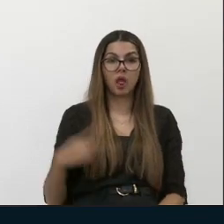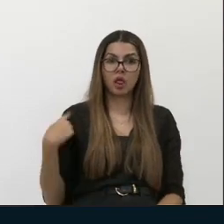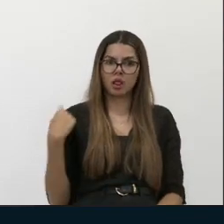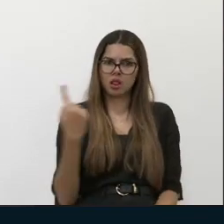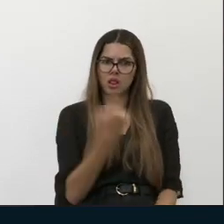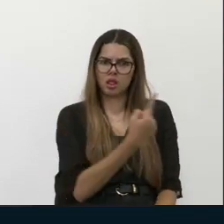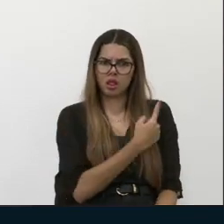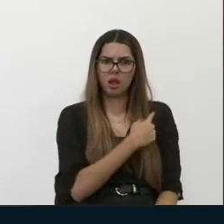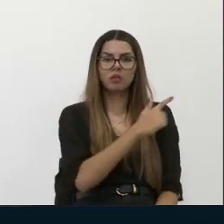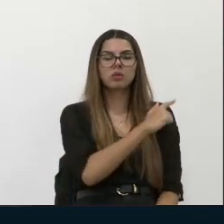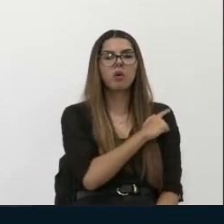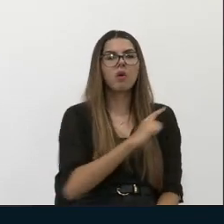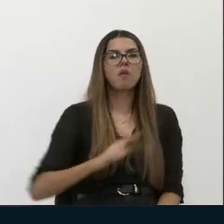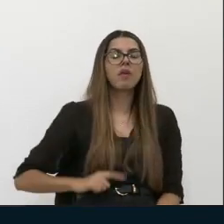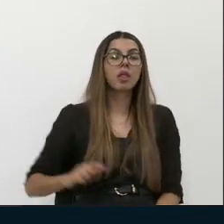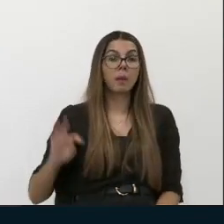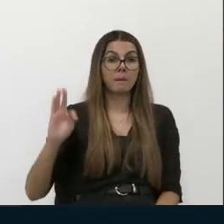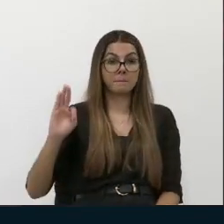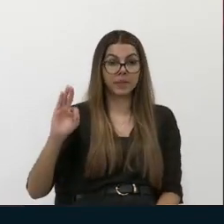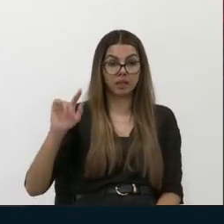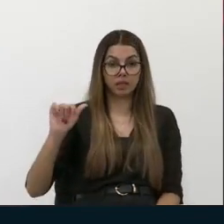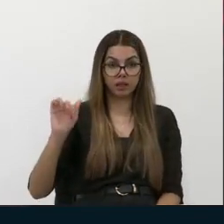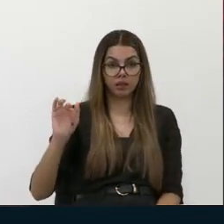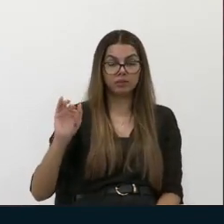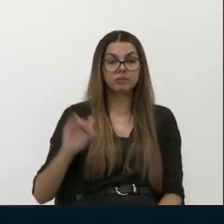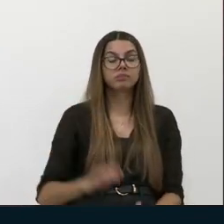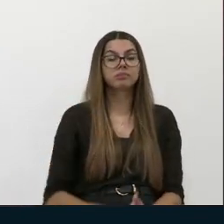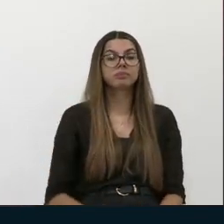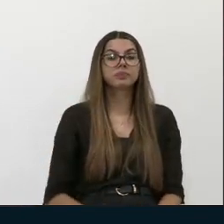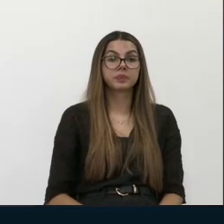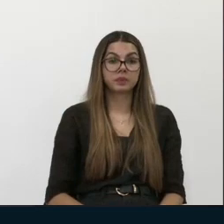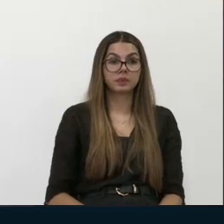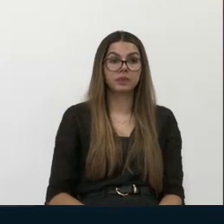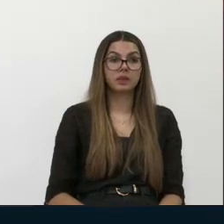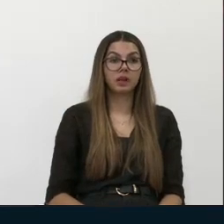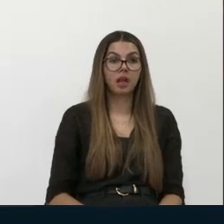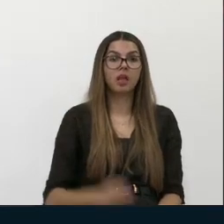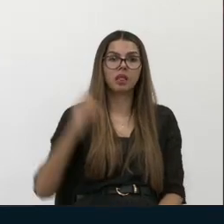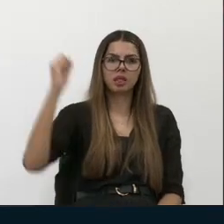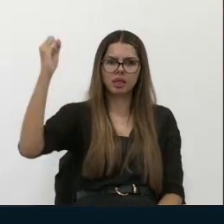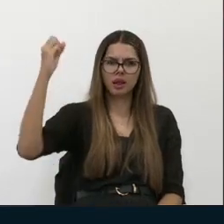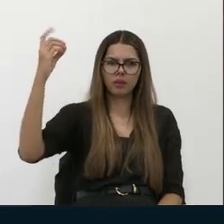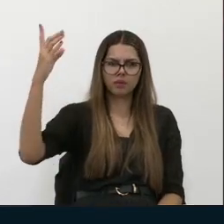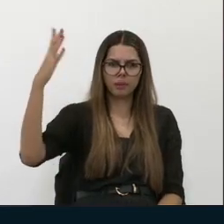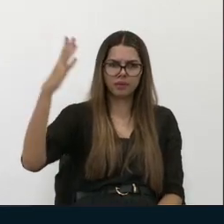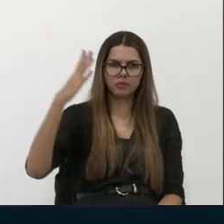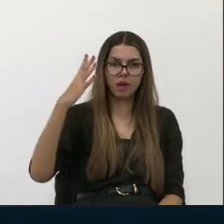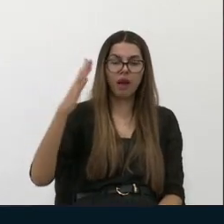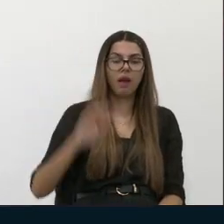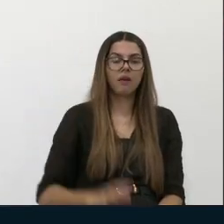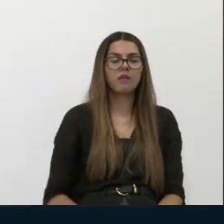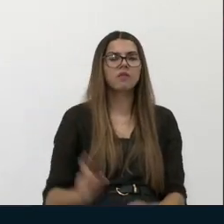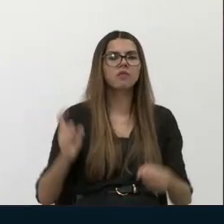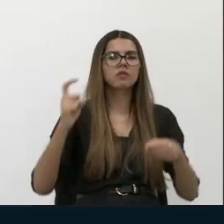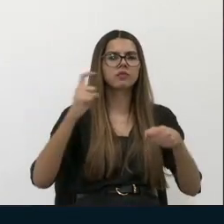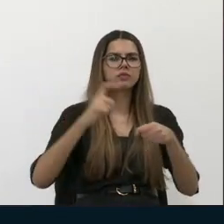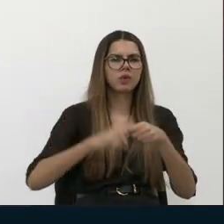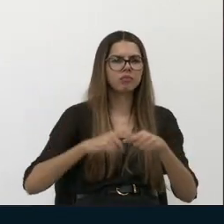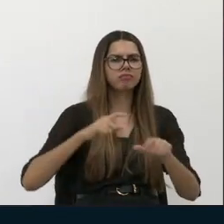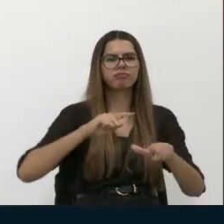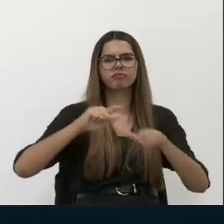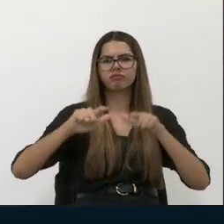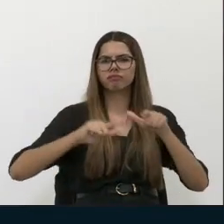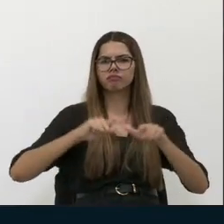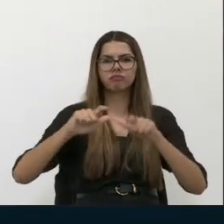governos petistas nessa cidade. E que, em breve, Deus abençoar, nós voltaremos a fazer e cada vez mais por